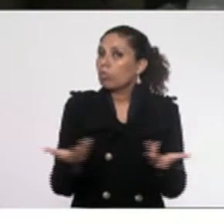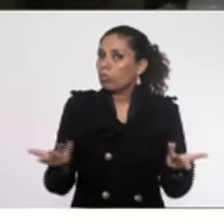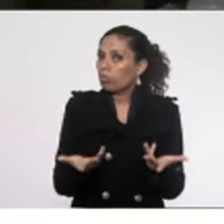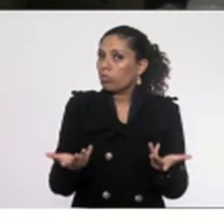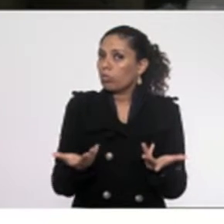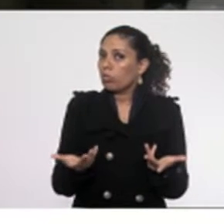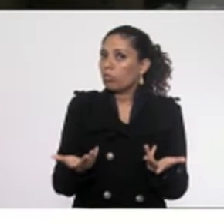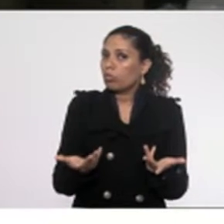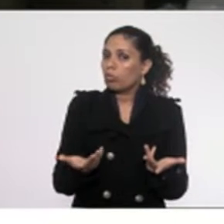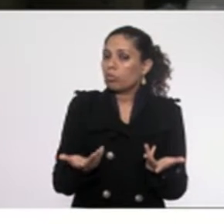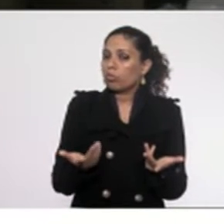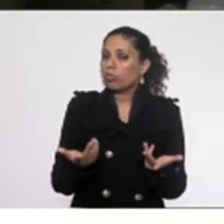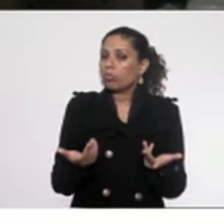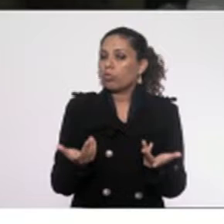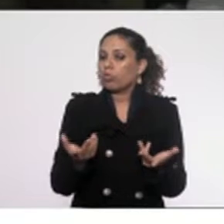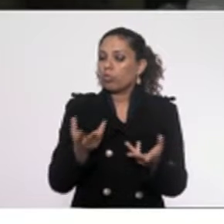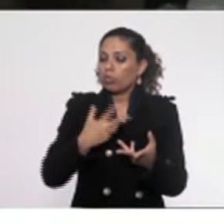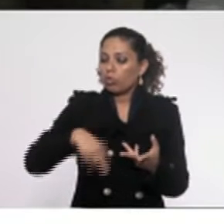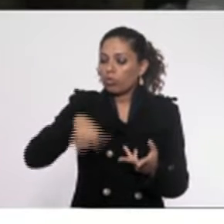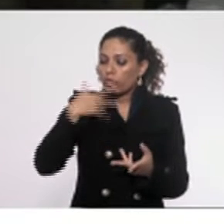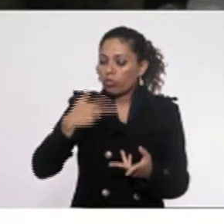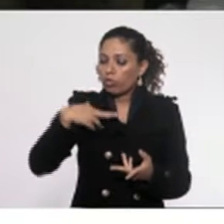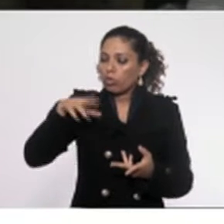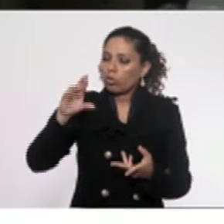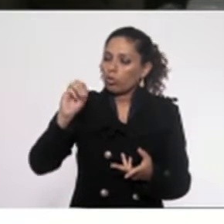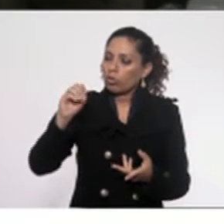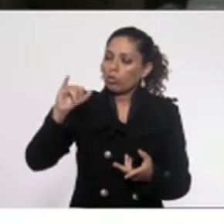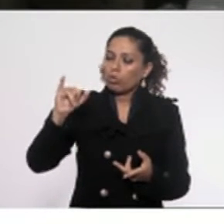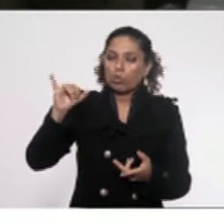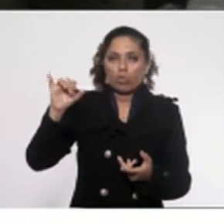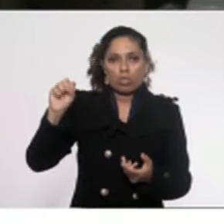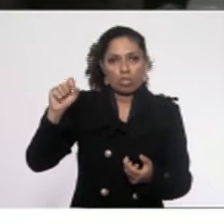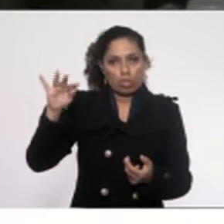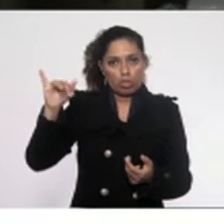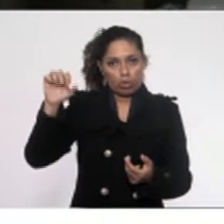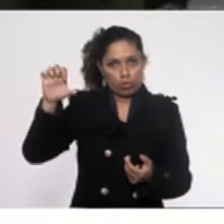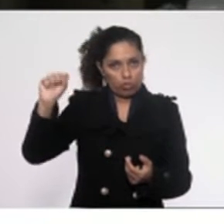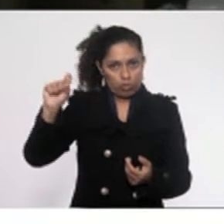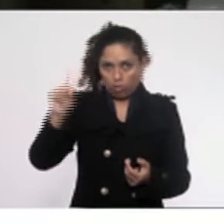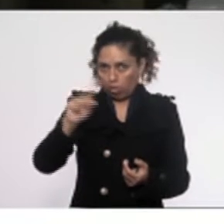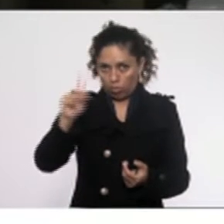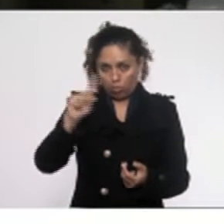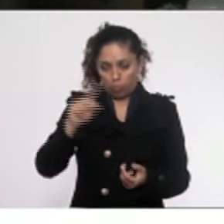Hoje não está contando o royalties PE, porque não é fonte 00, como despesa de pessoal.